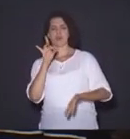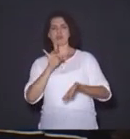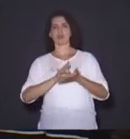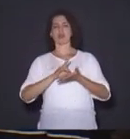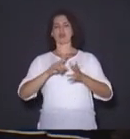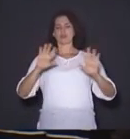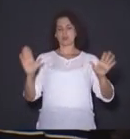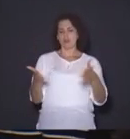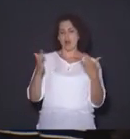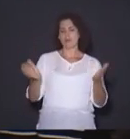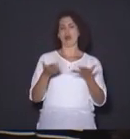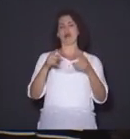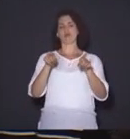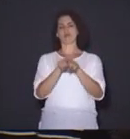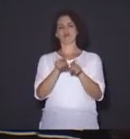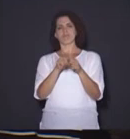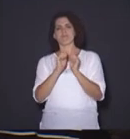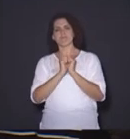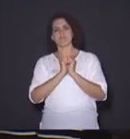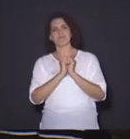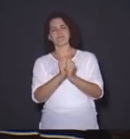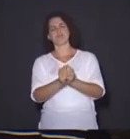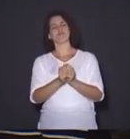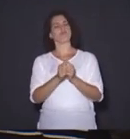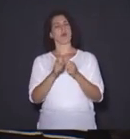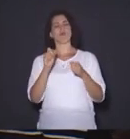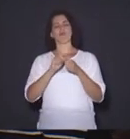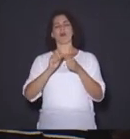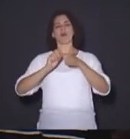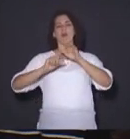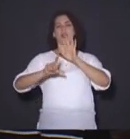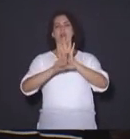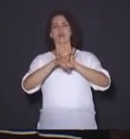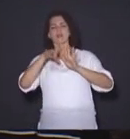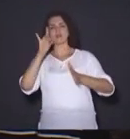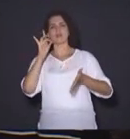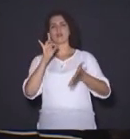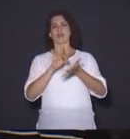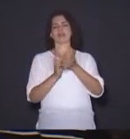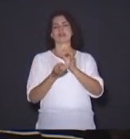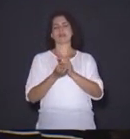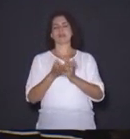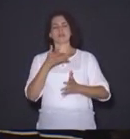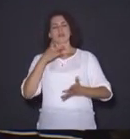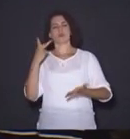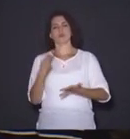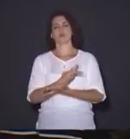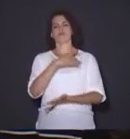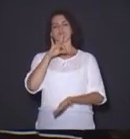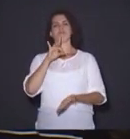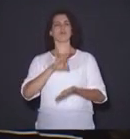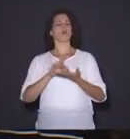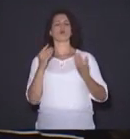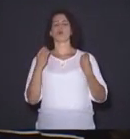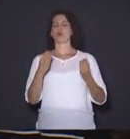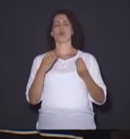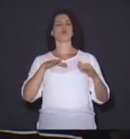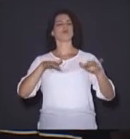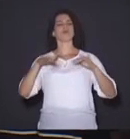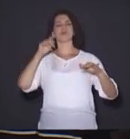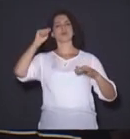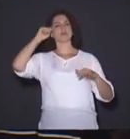mais de acompanhar de para que essa lei realmente tivesse mais efetividade de que forma ele poderia